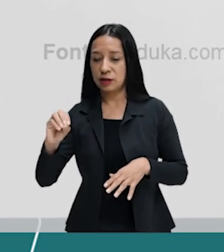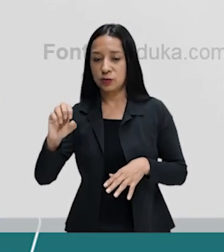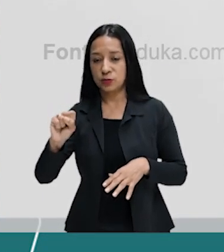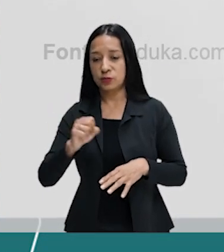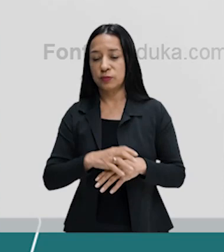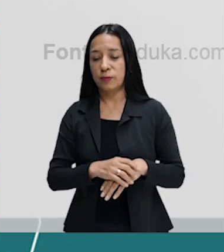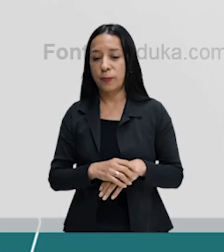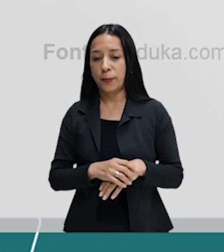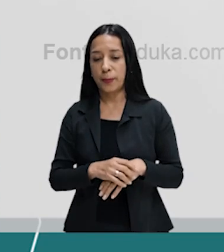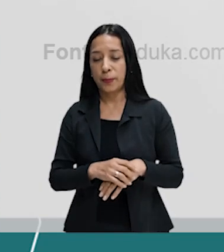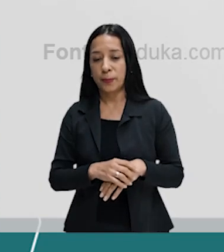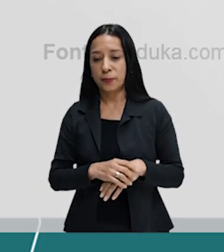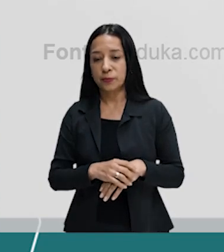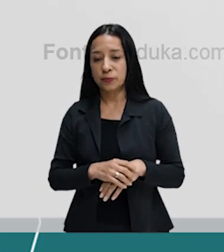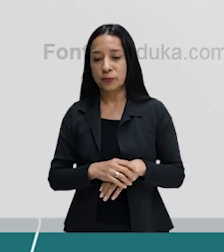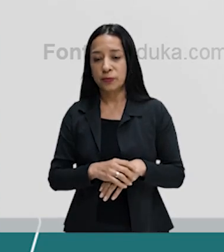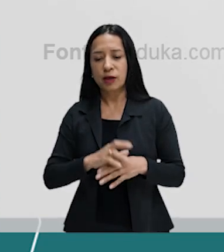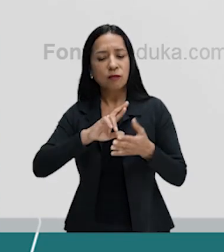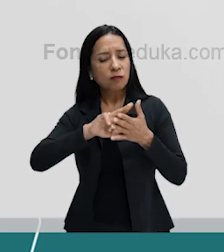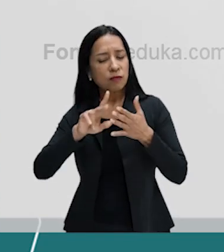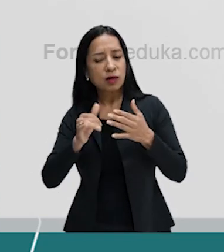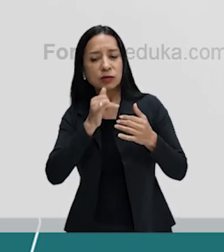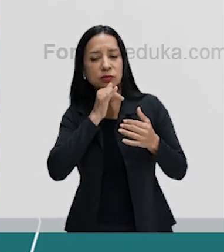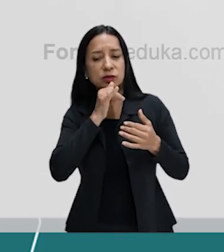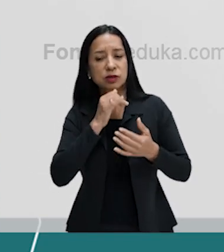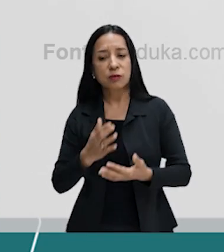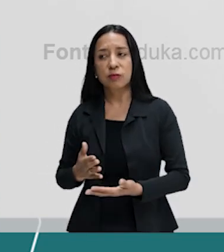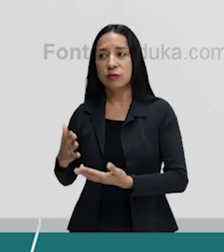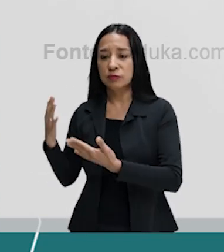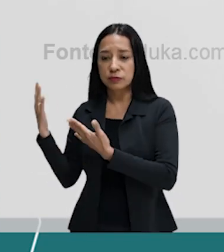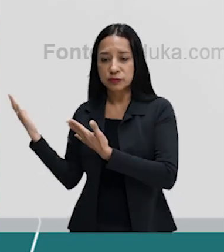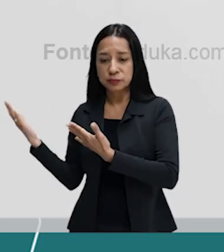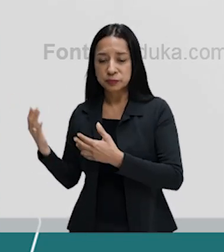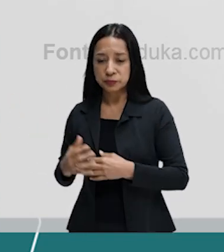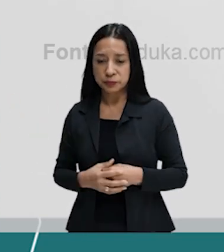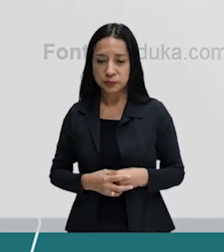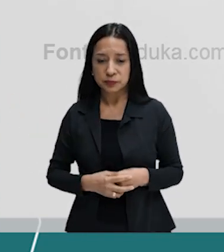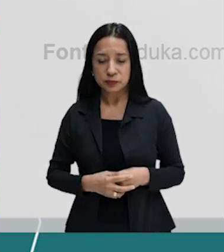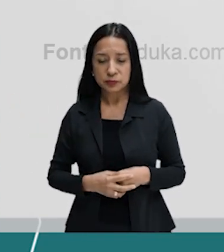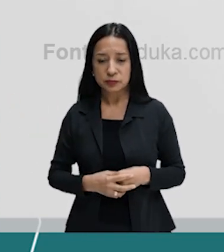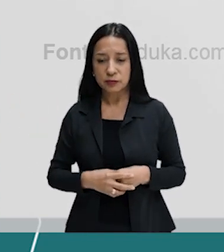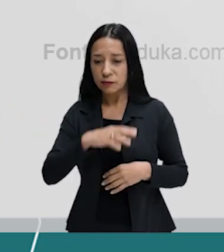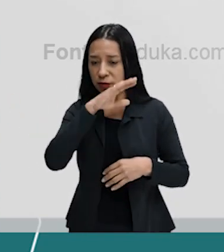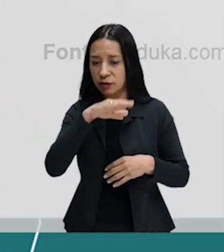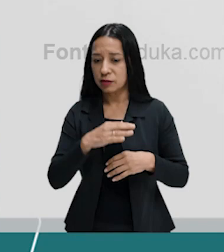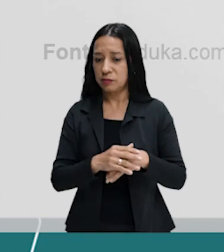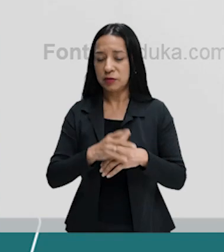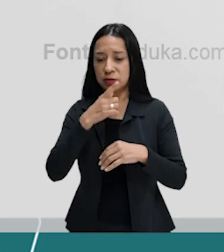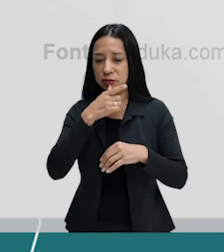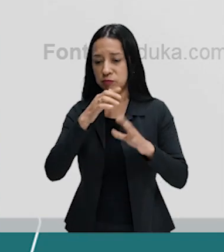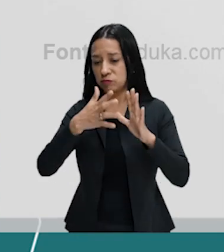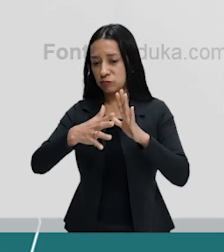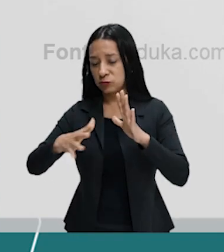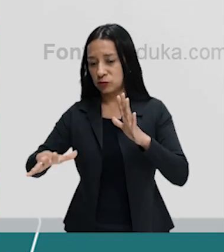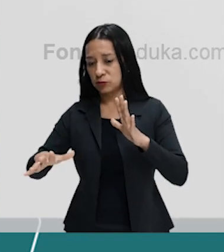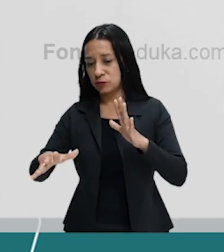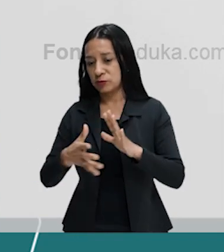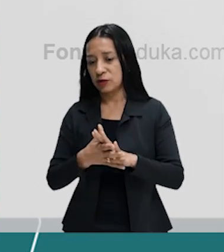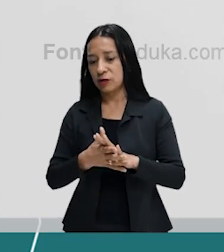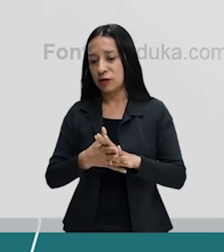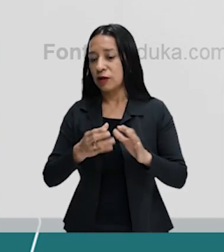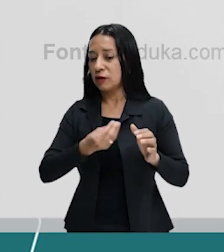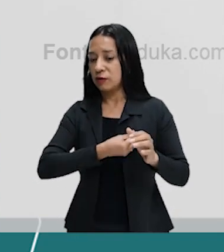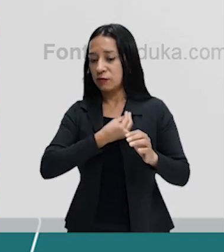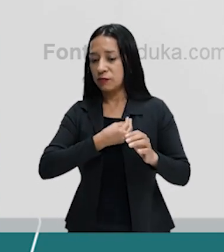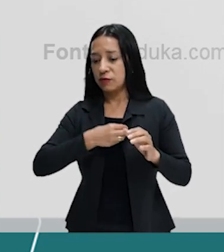né? Nós temos o exemplo do coral, da hidra. São animais aquáticos. Alguns deles vivem boiando na água,